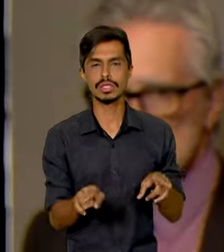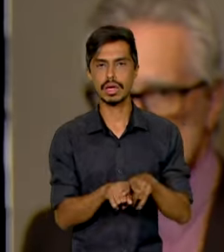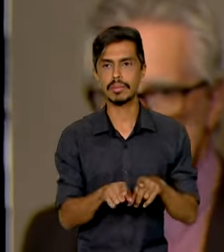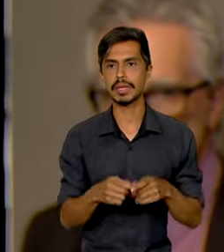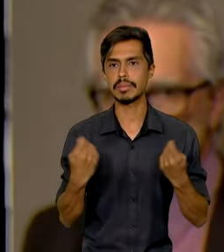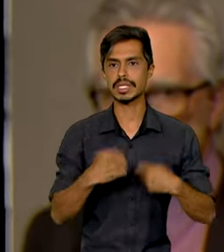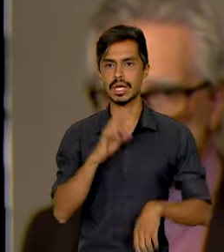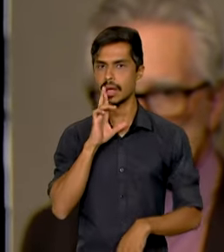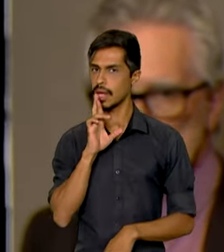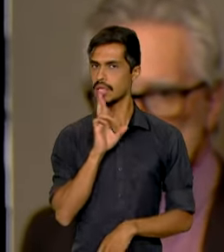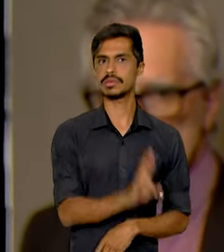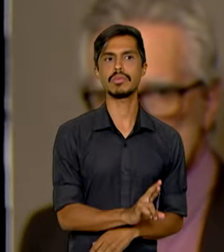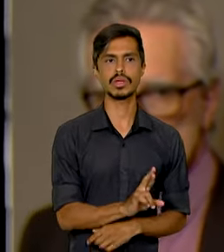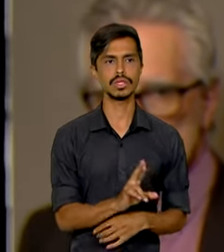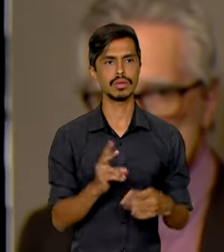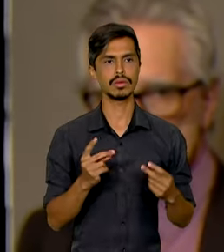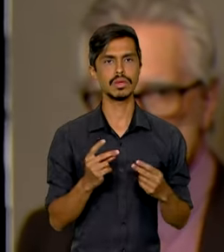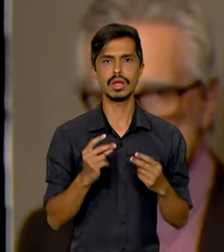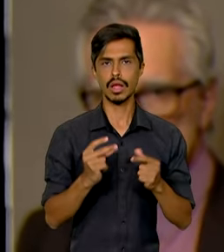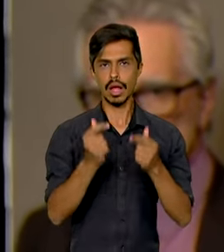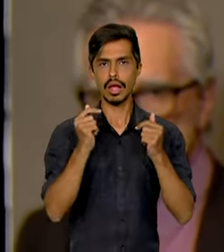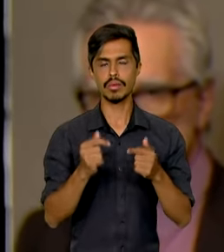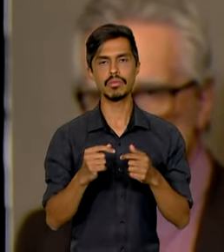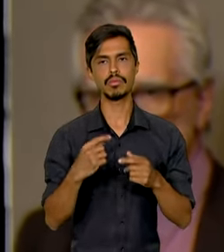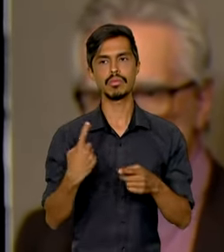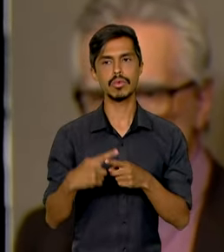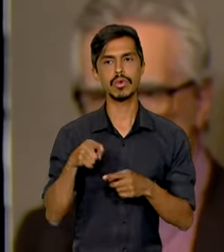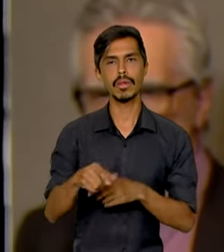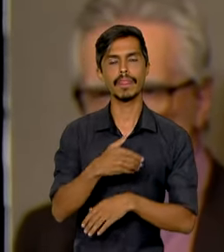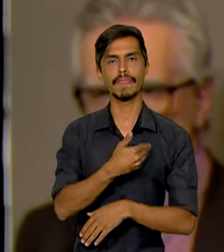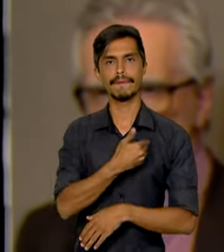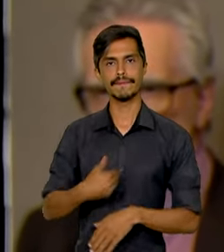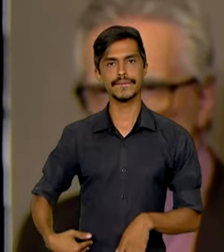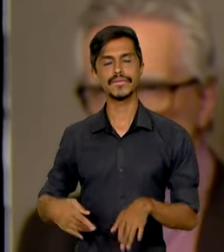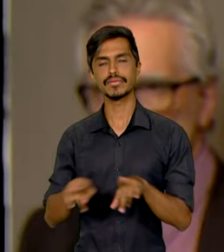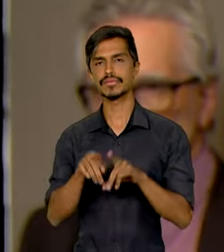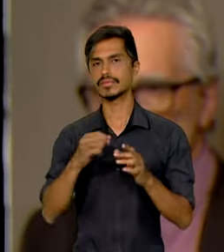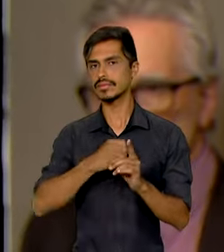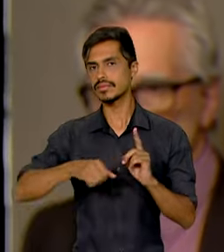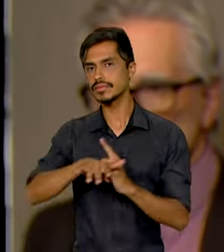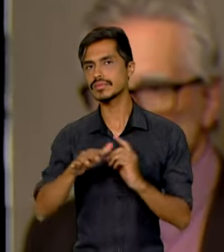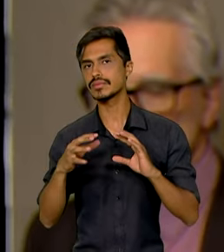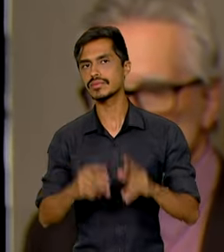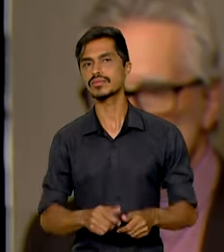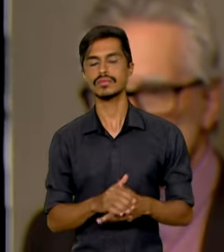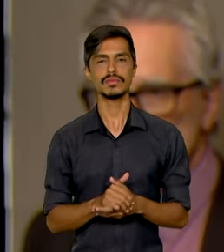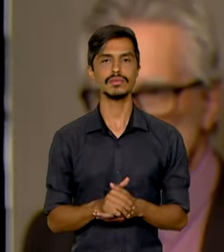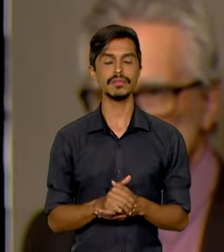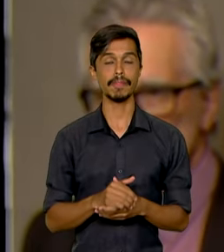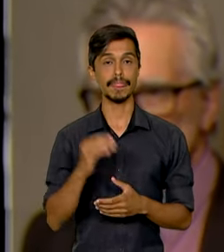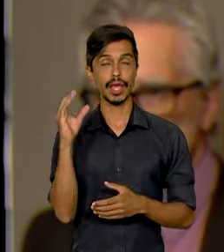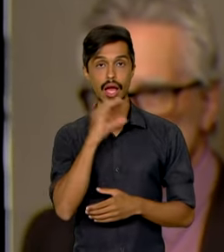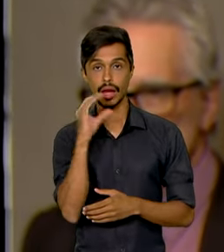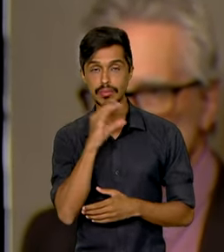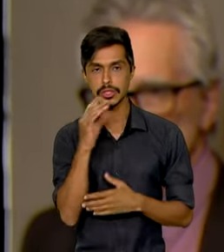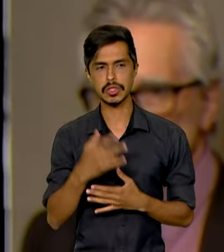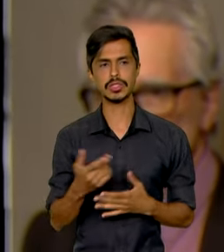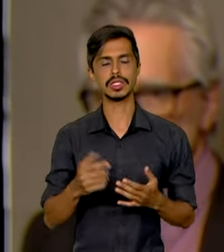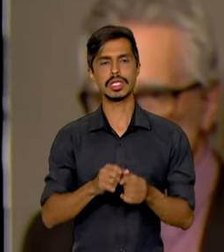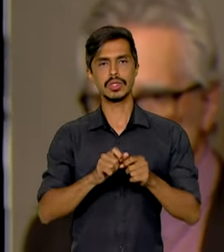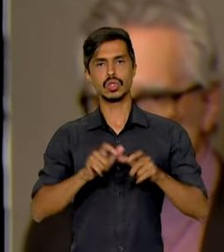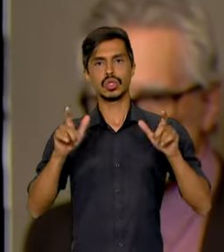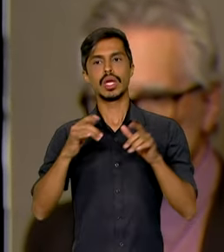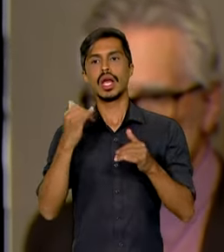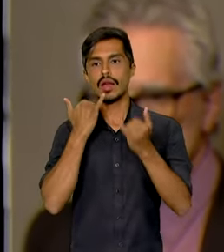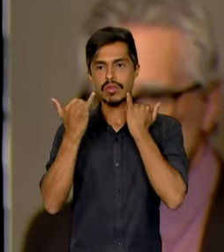respostas eficazes por parte das autoridades e de toda a sociedade. A velocidade e a amplitude com que as